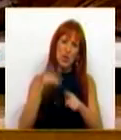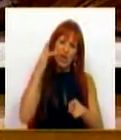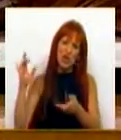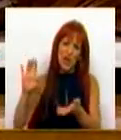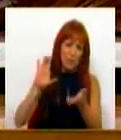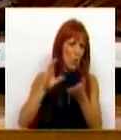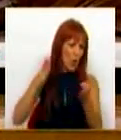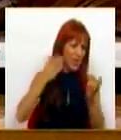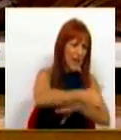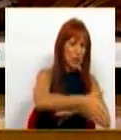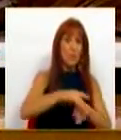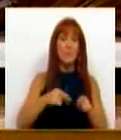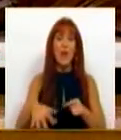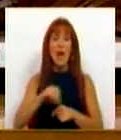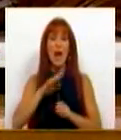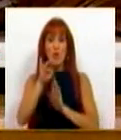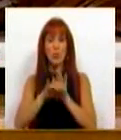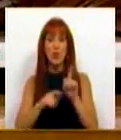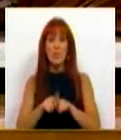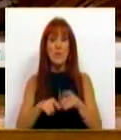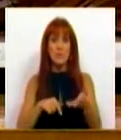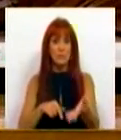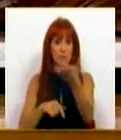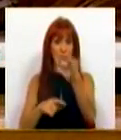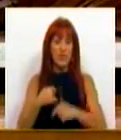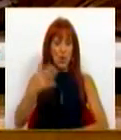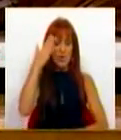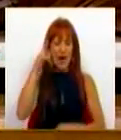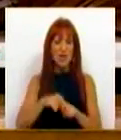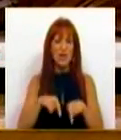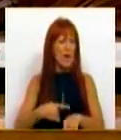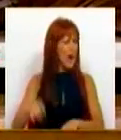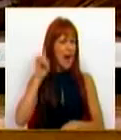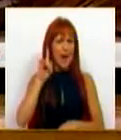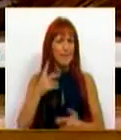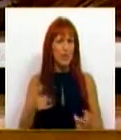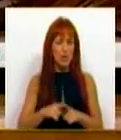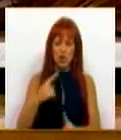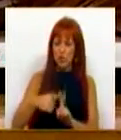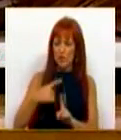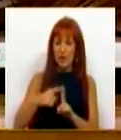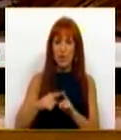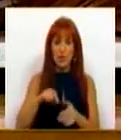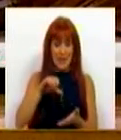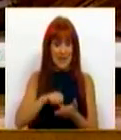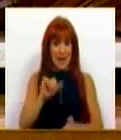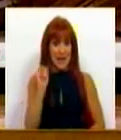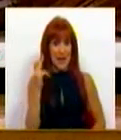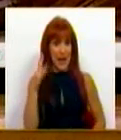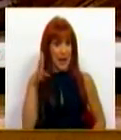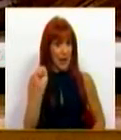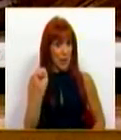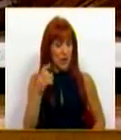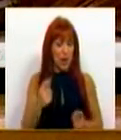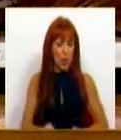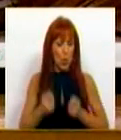estrangeiro. No âmbito do programa Semente, entendemos que são importantes os benefícios em sede IRS